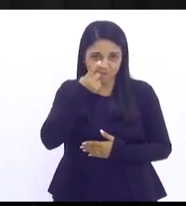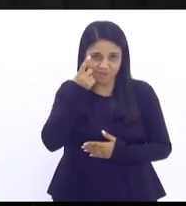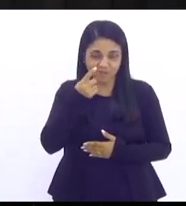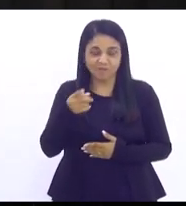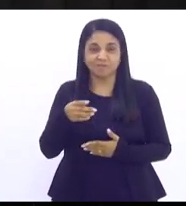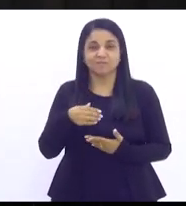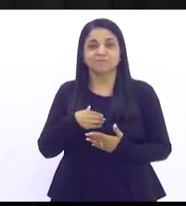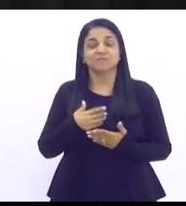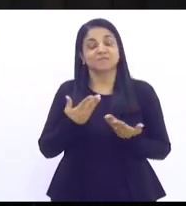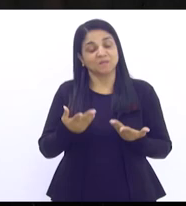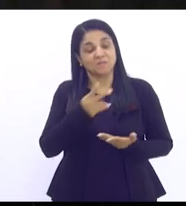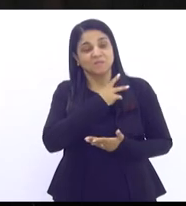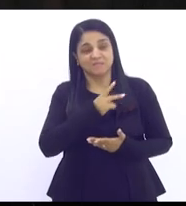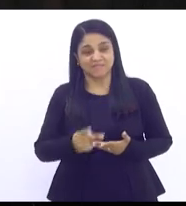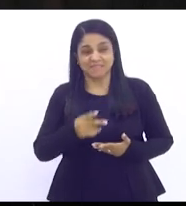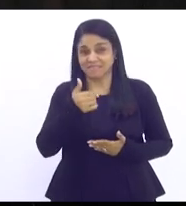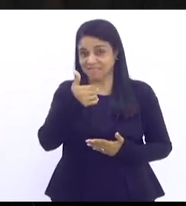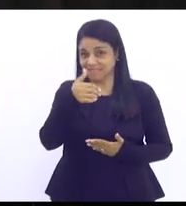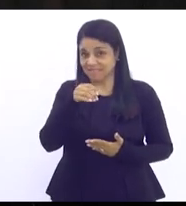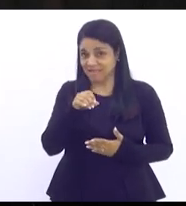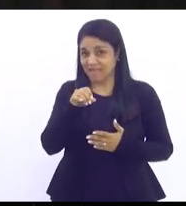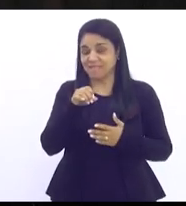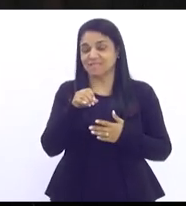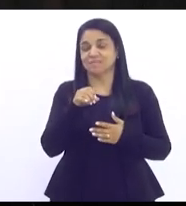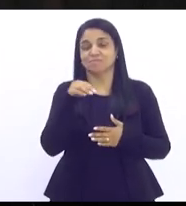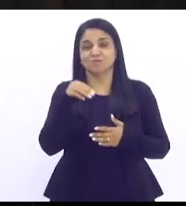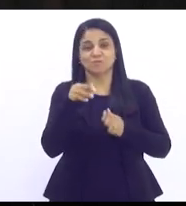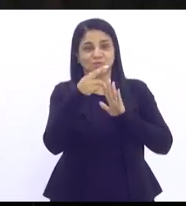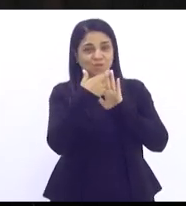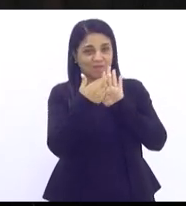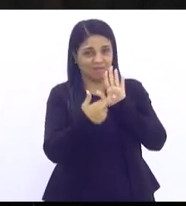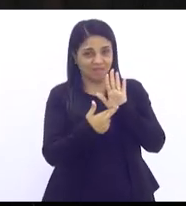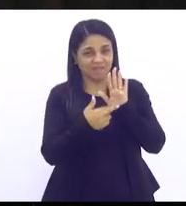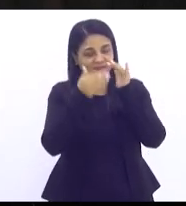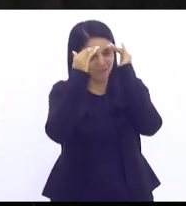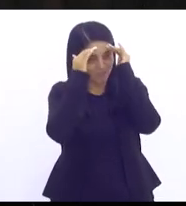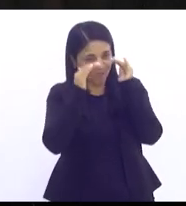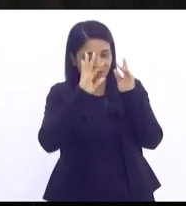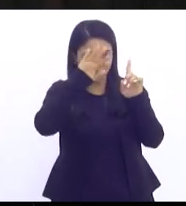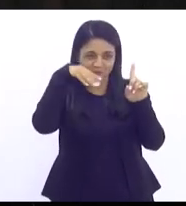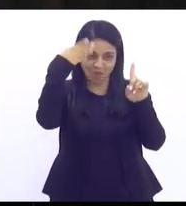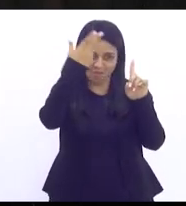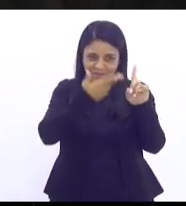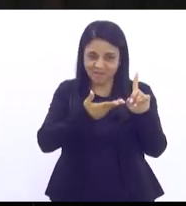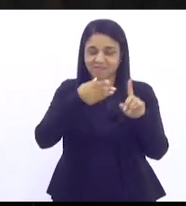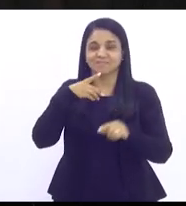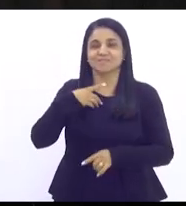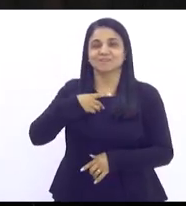10 minutos que eu ocupei, em homenagem ao meu querido professor